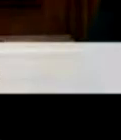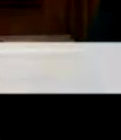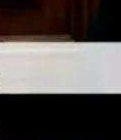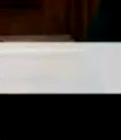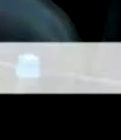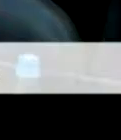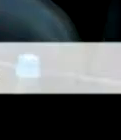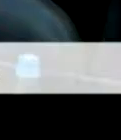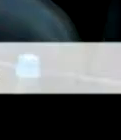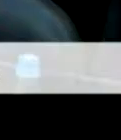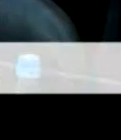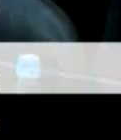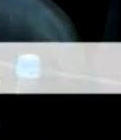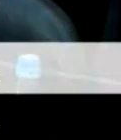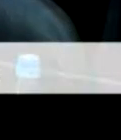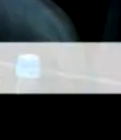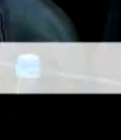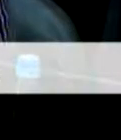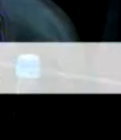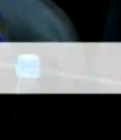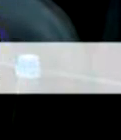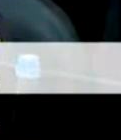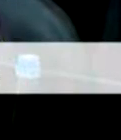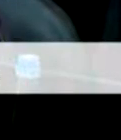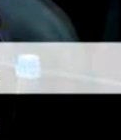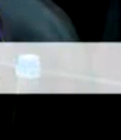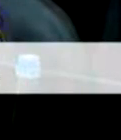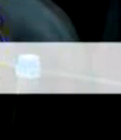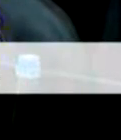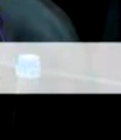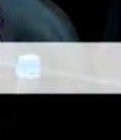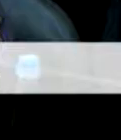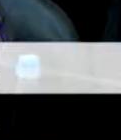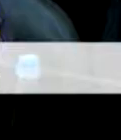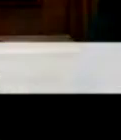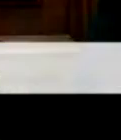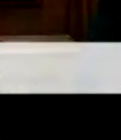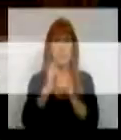Mas não sou eu... Peço desculpa. Em relação à supervisão